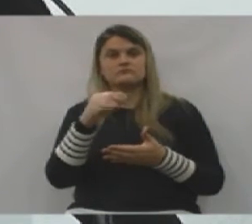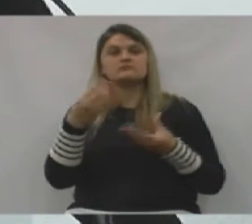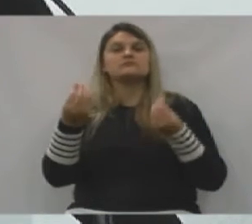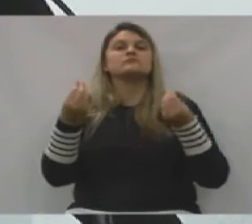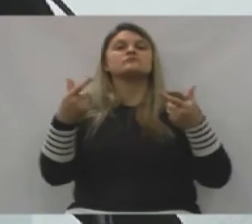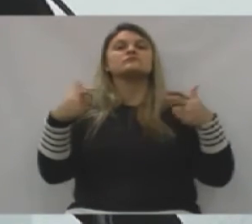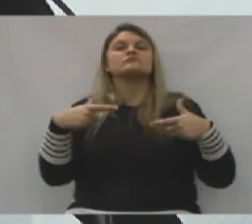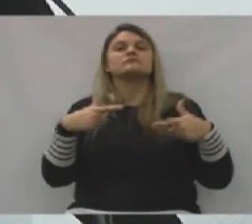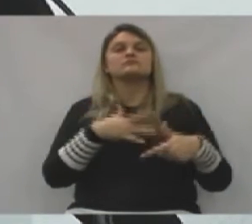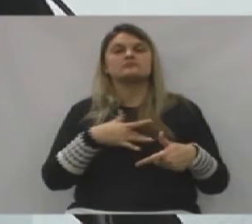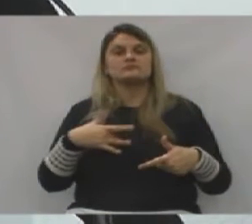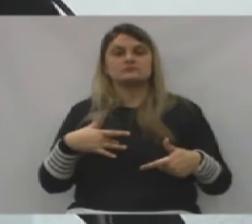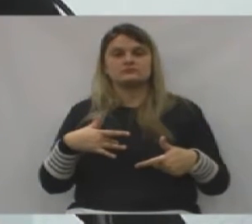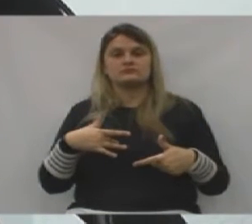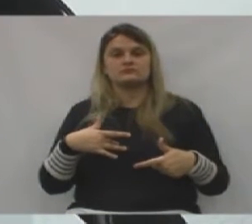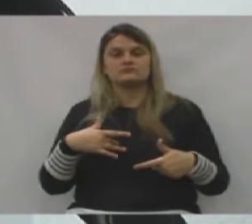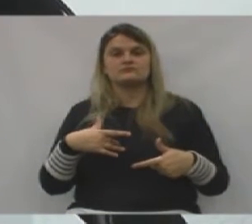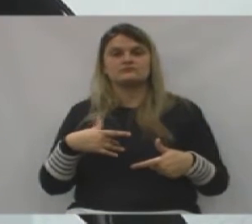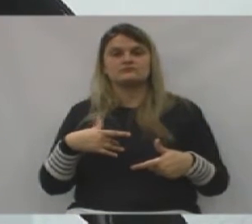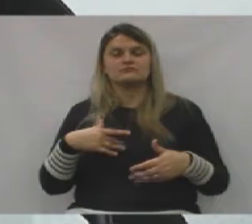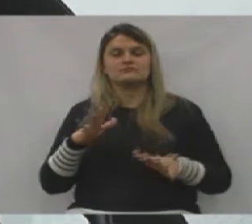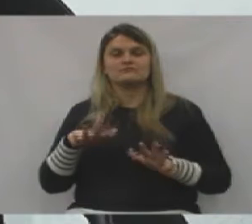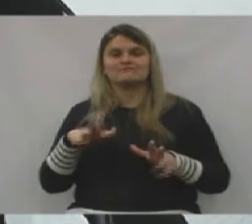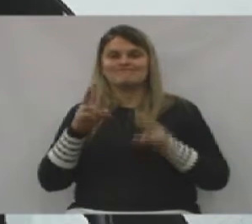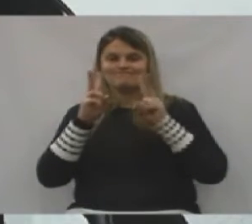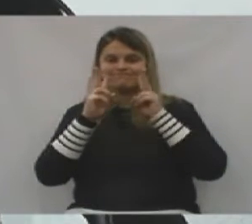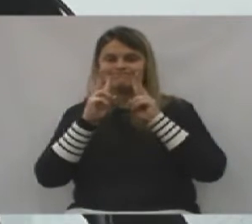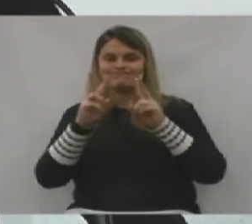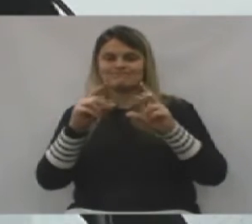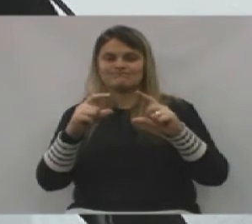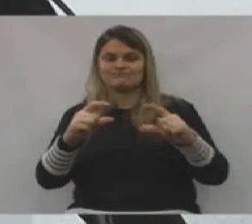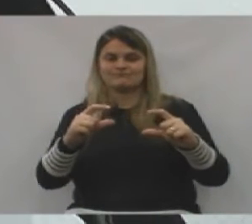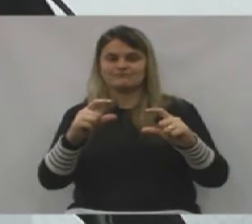saúde? A gente via